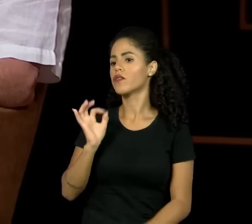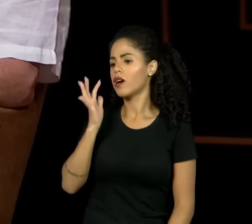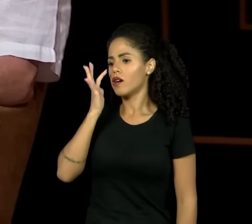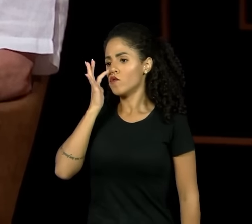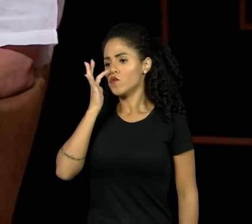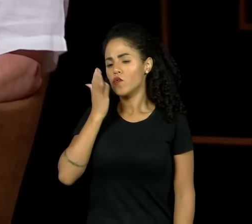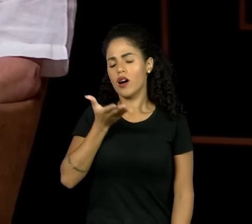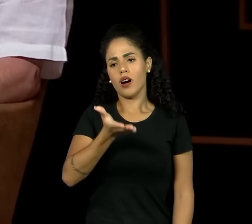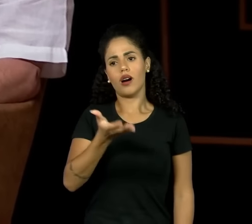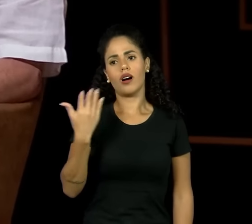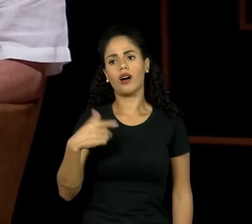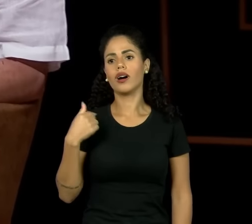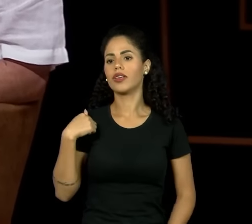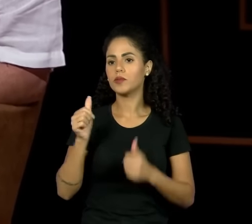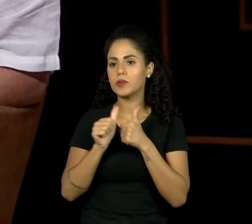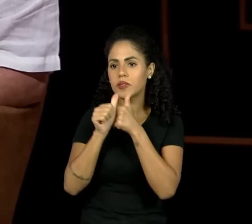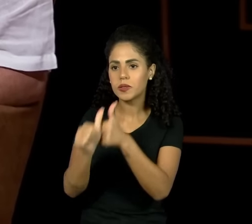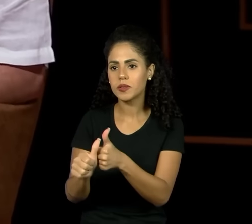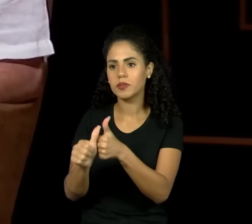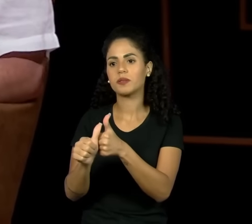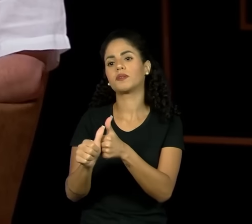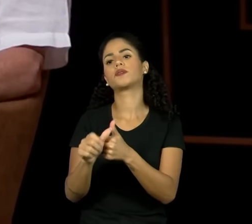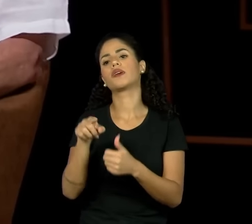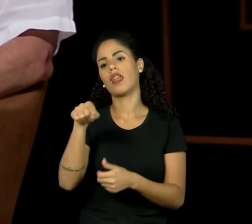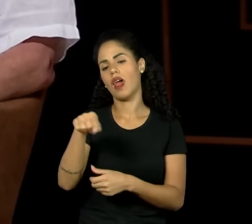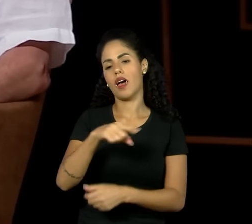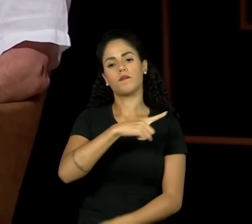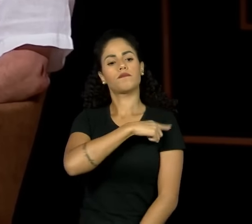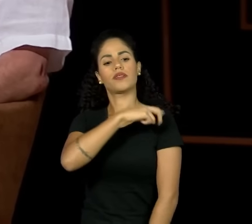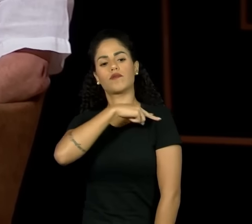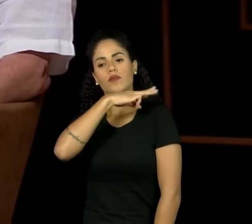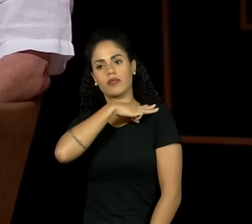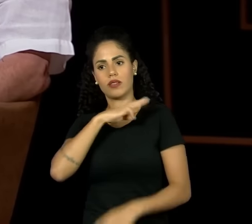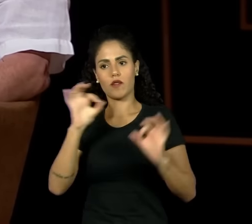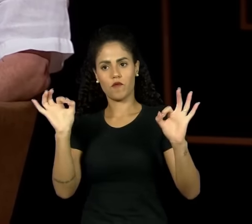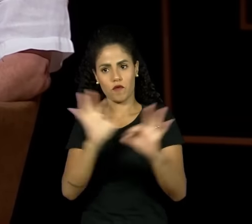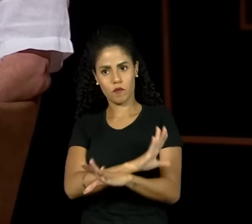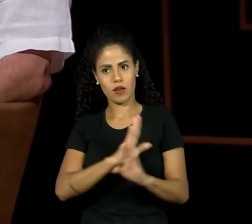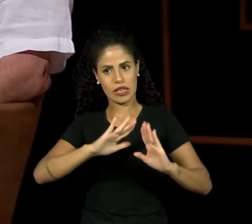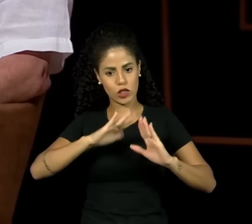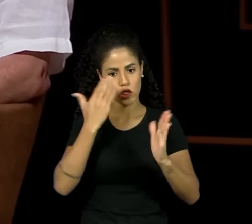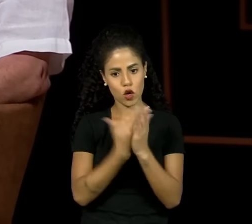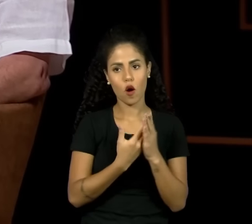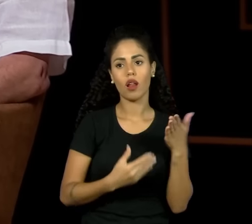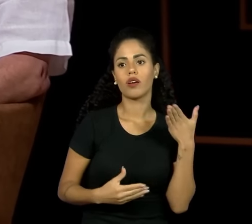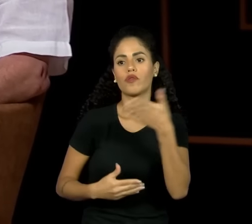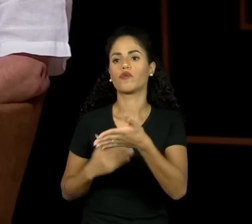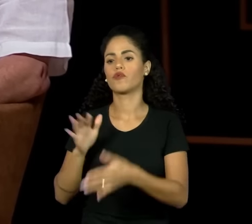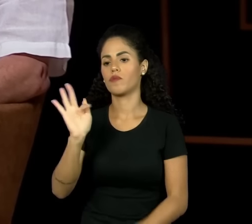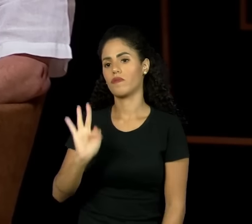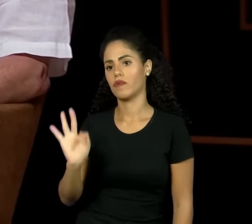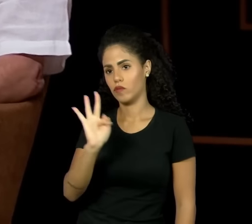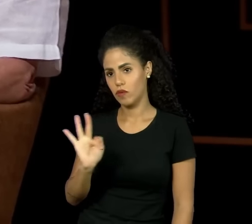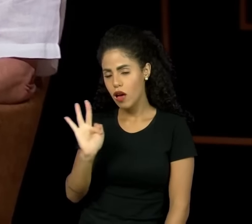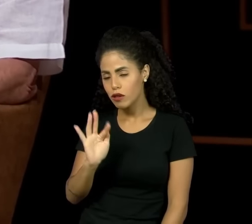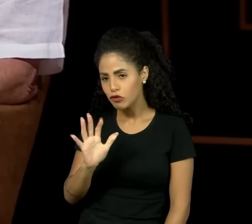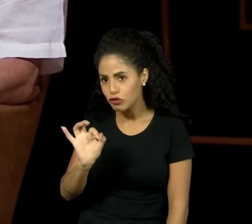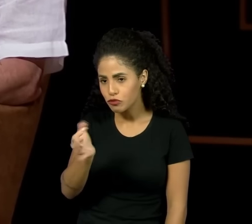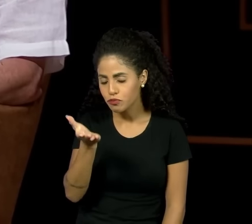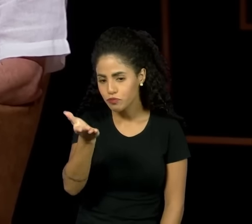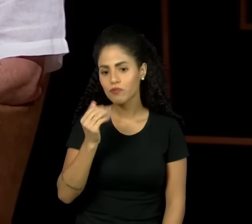seguindo a escola acabei O Terceiro Colegial e cheguei a fazer comunicação social na faculdade por se meses